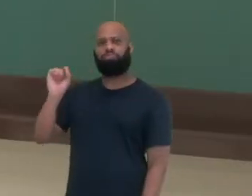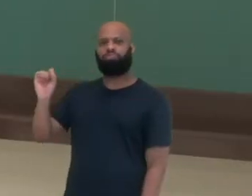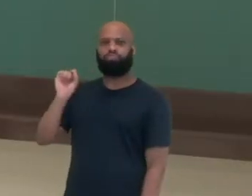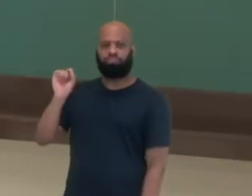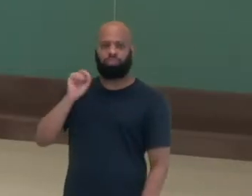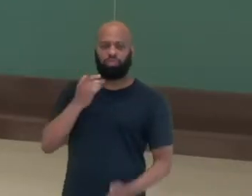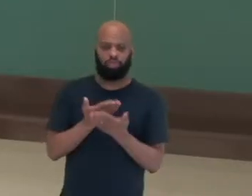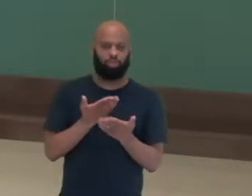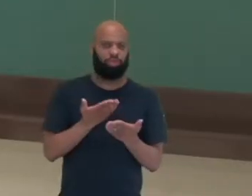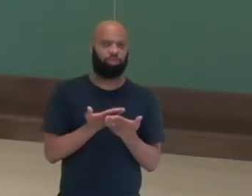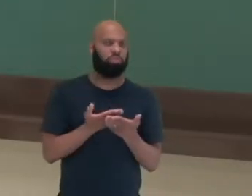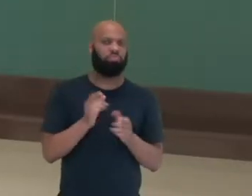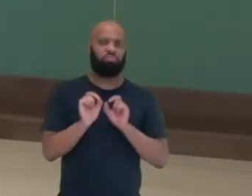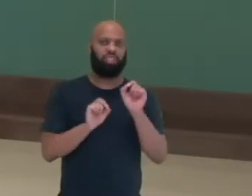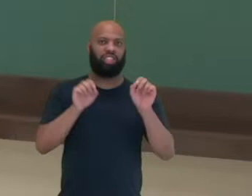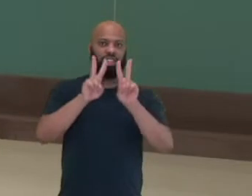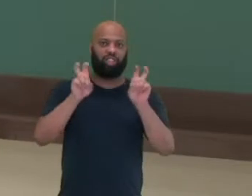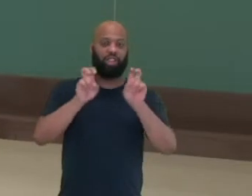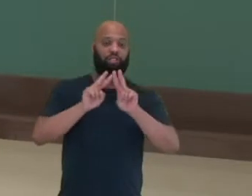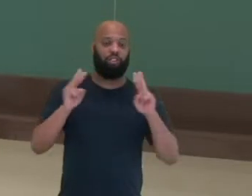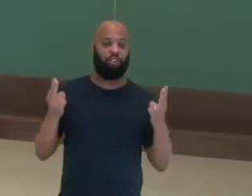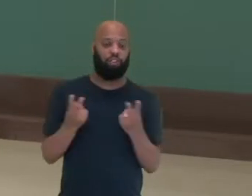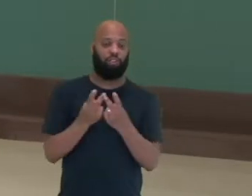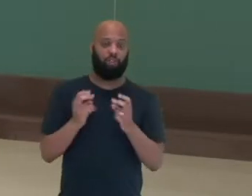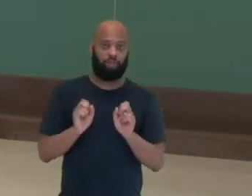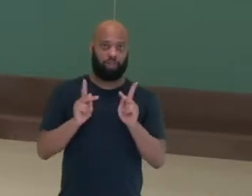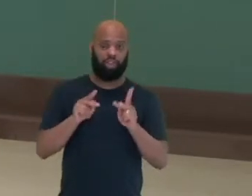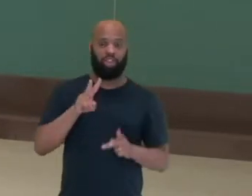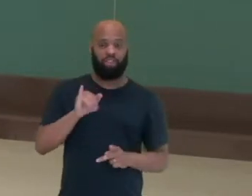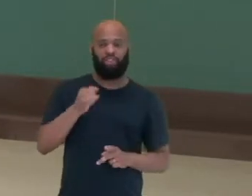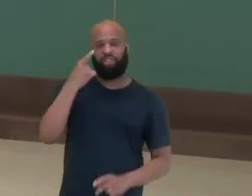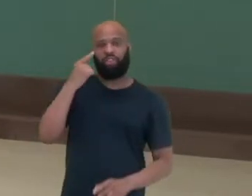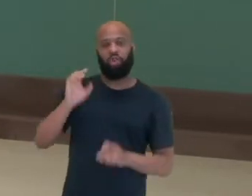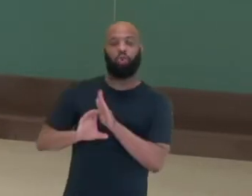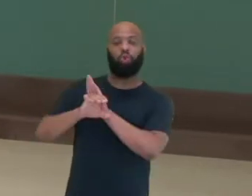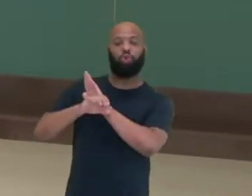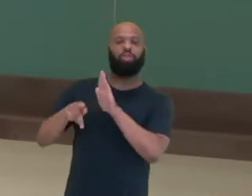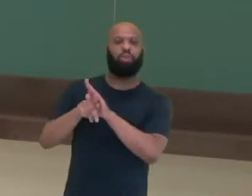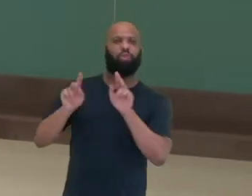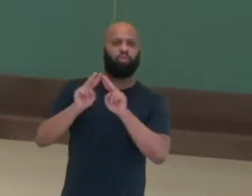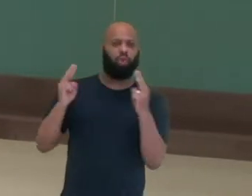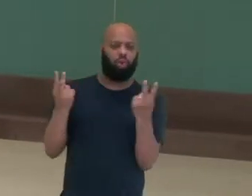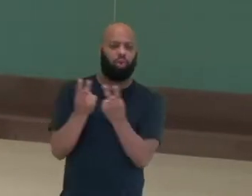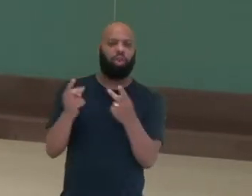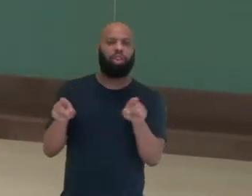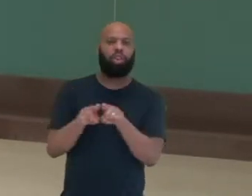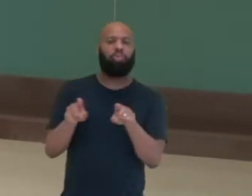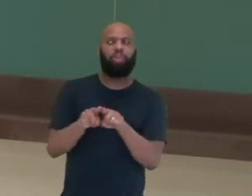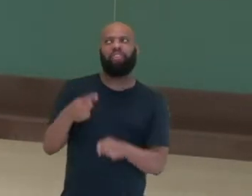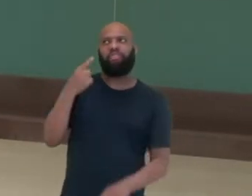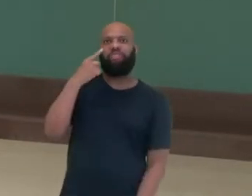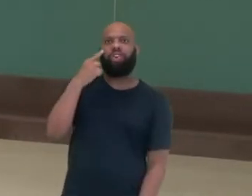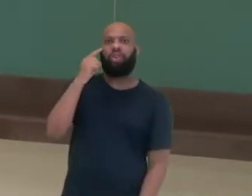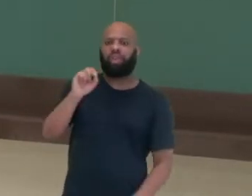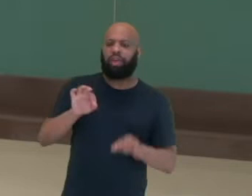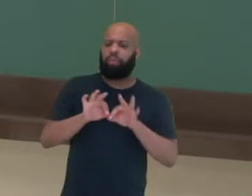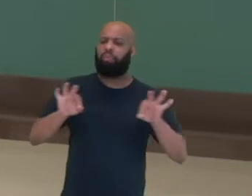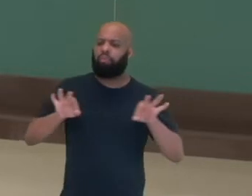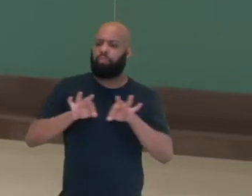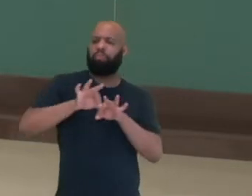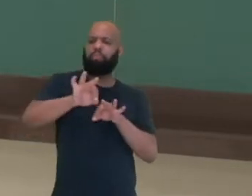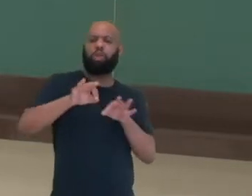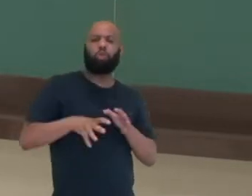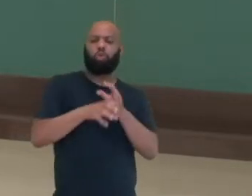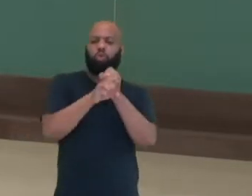na aula de hoje? Sobre volume, isso mesmo. Vamos definir o que é volume, conhecer as unidades de medida de